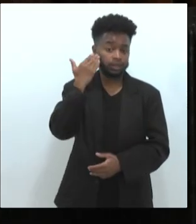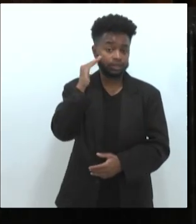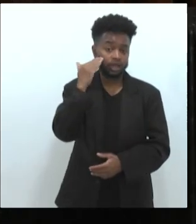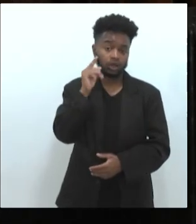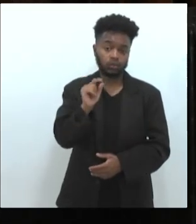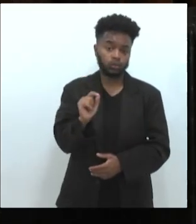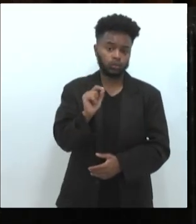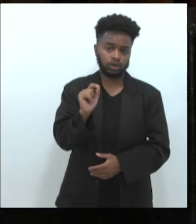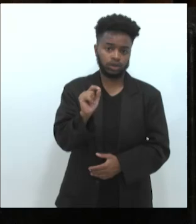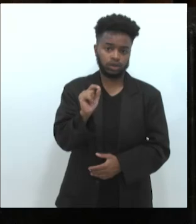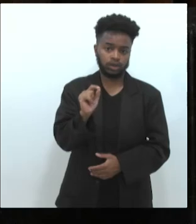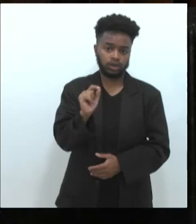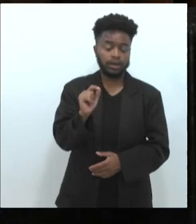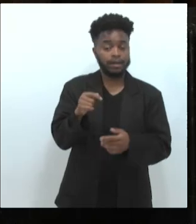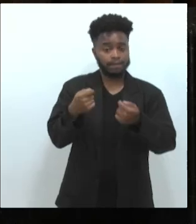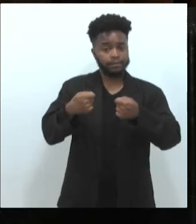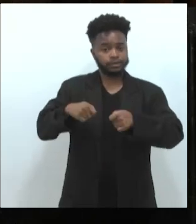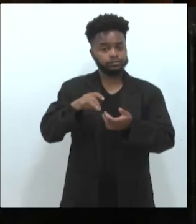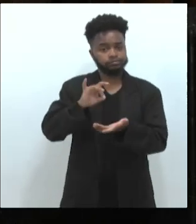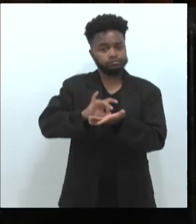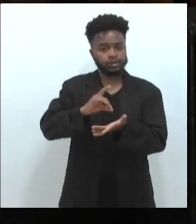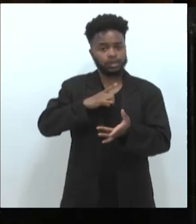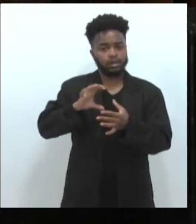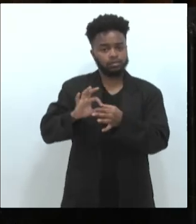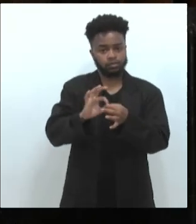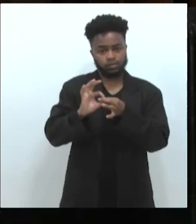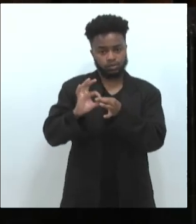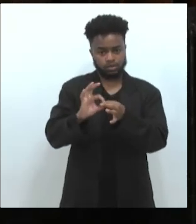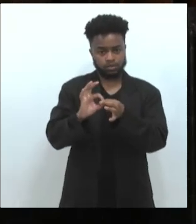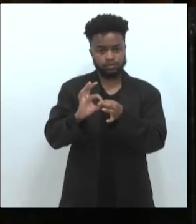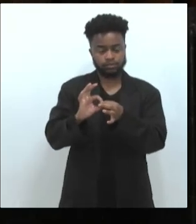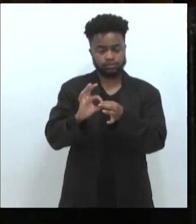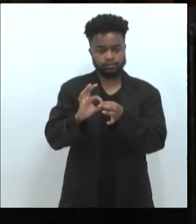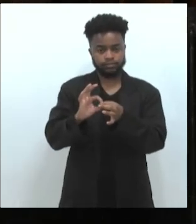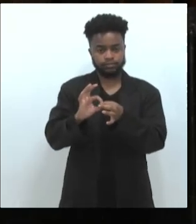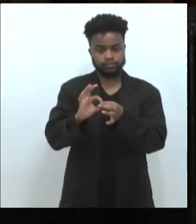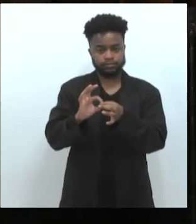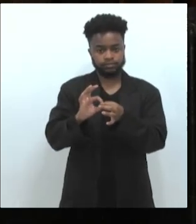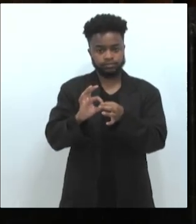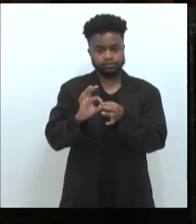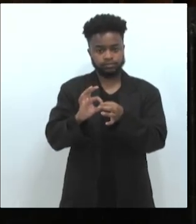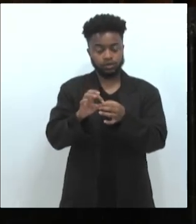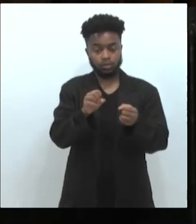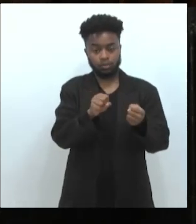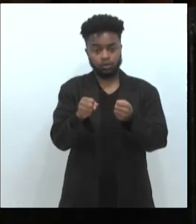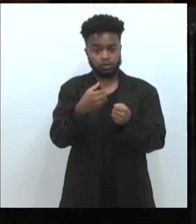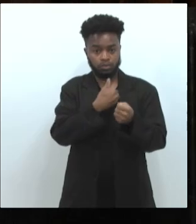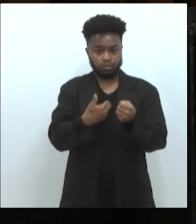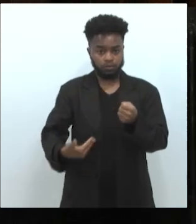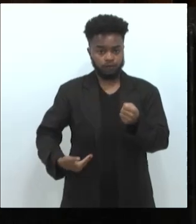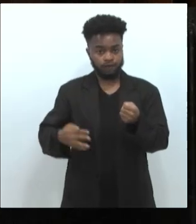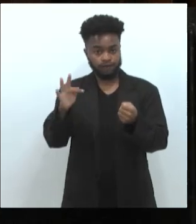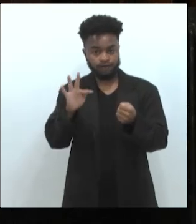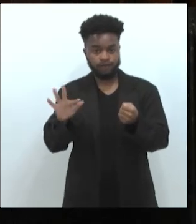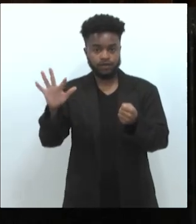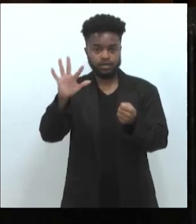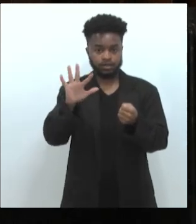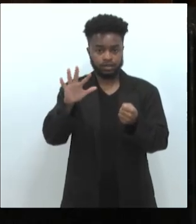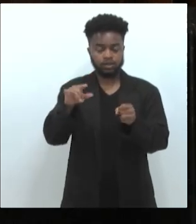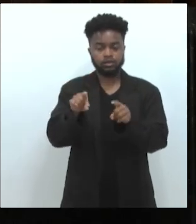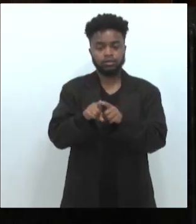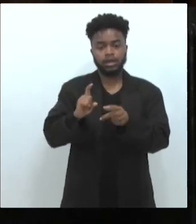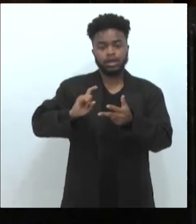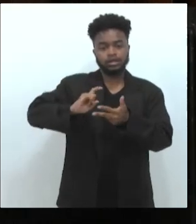é preciso haver uma união. O Poder Público Federal, o